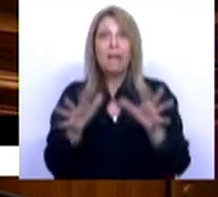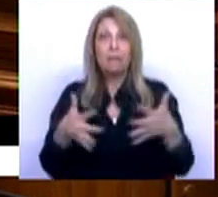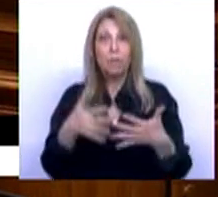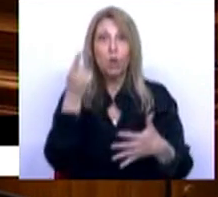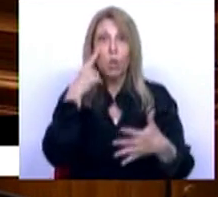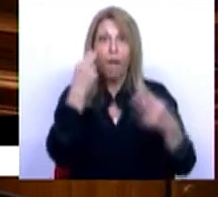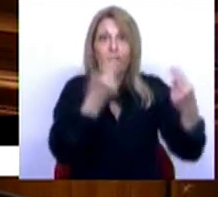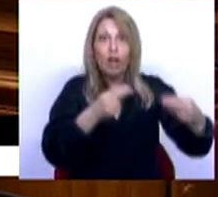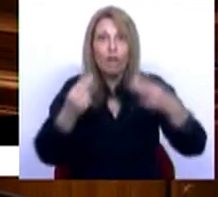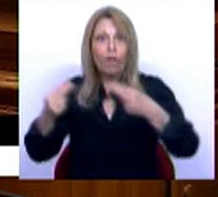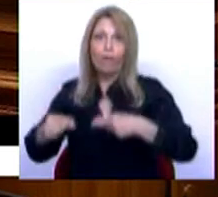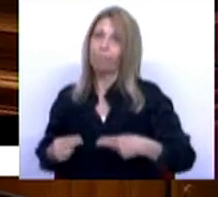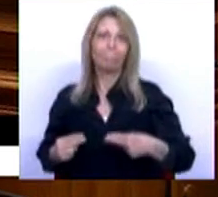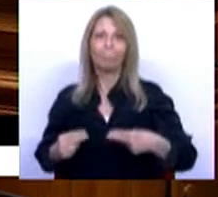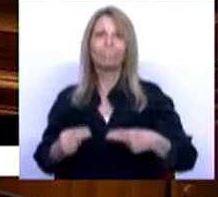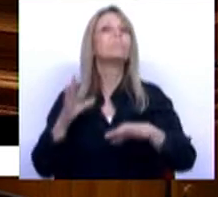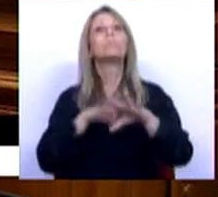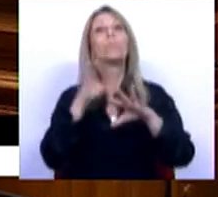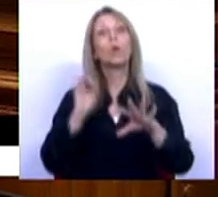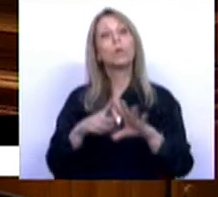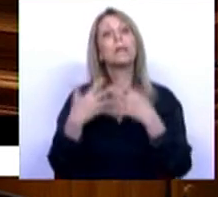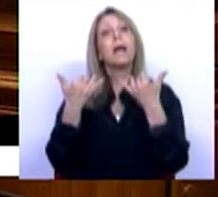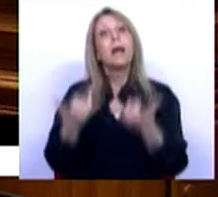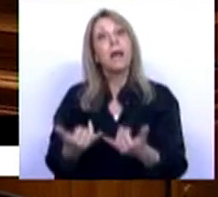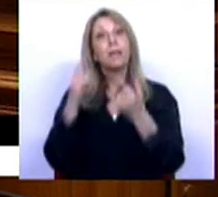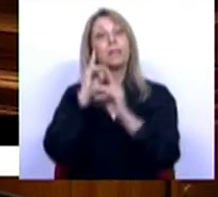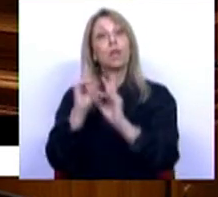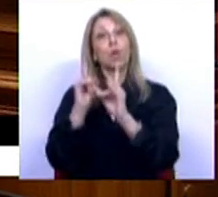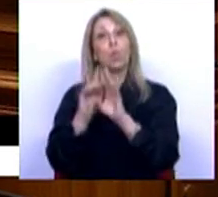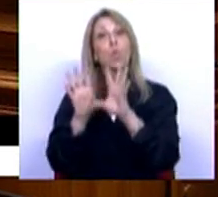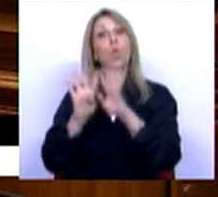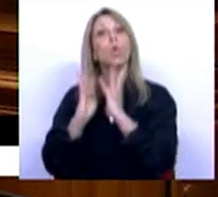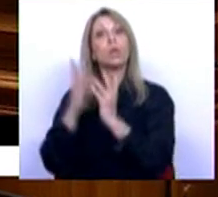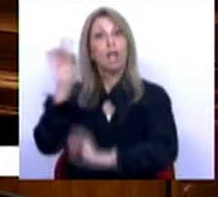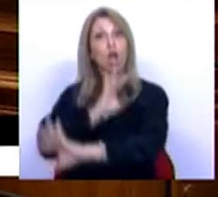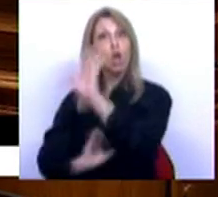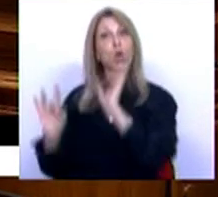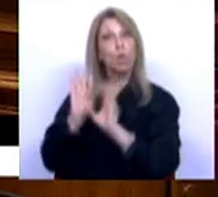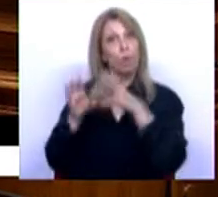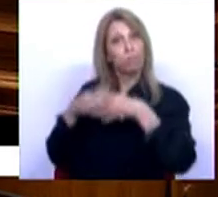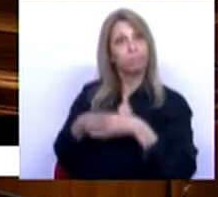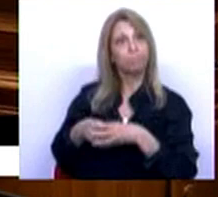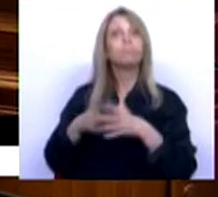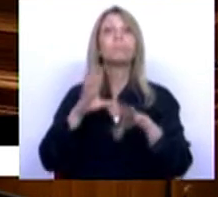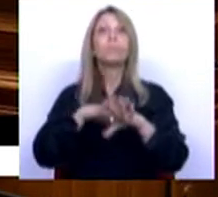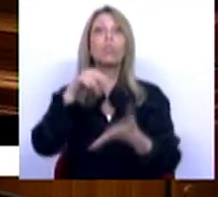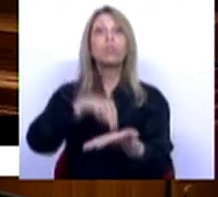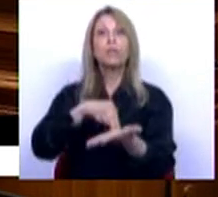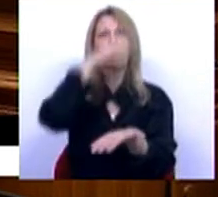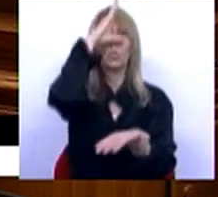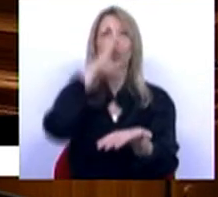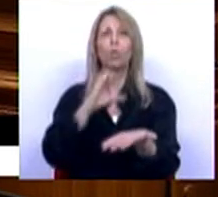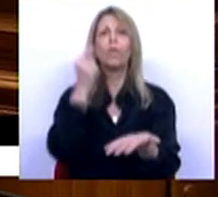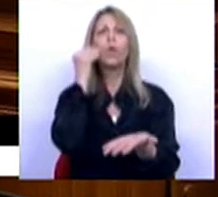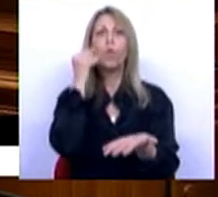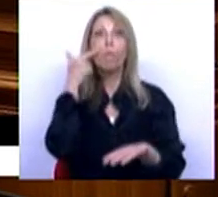questão relativa à agenda do próximo Conselho Europeu diz respeito à posição do Governo em relação a um futuro instrumento de